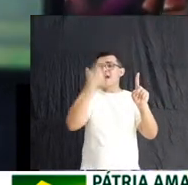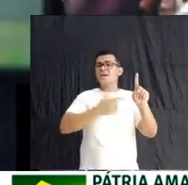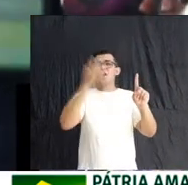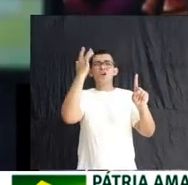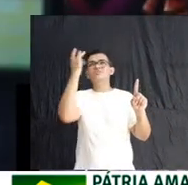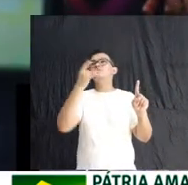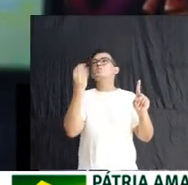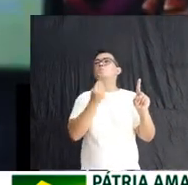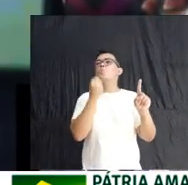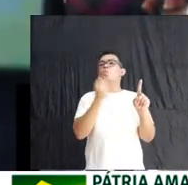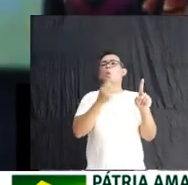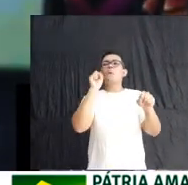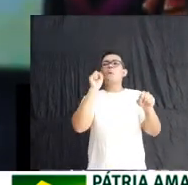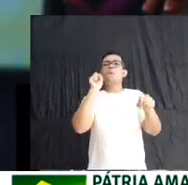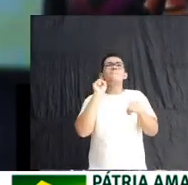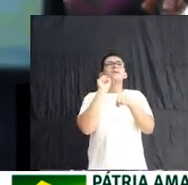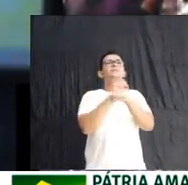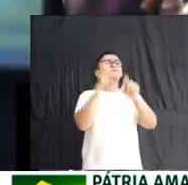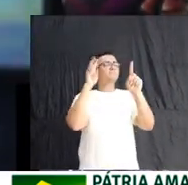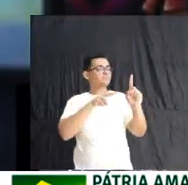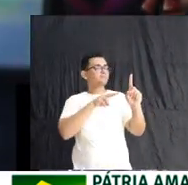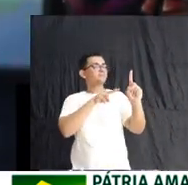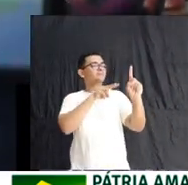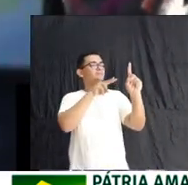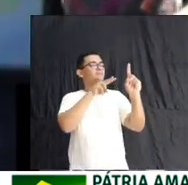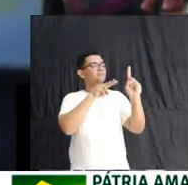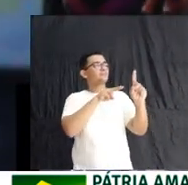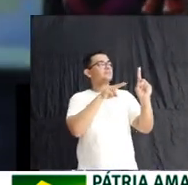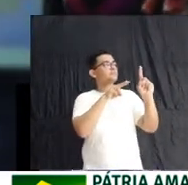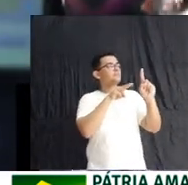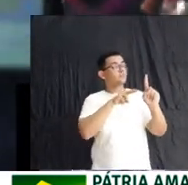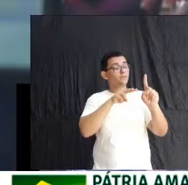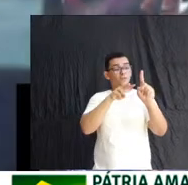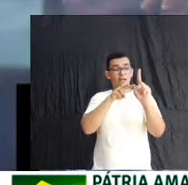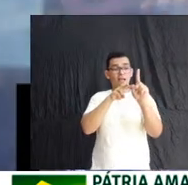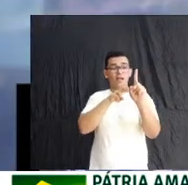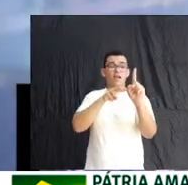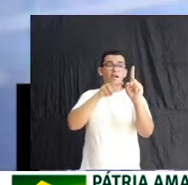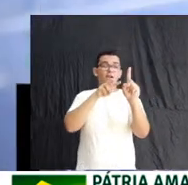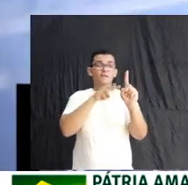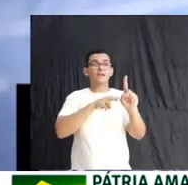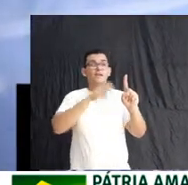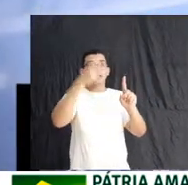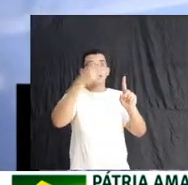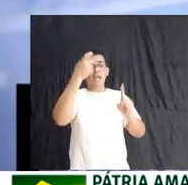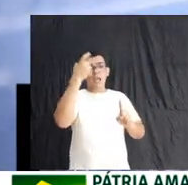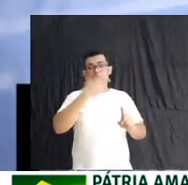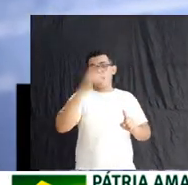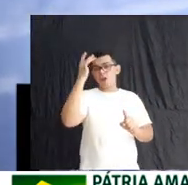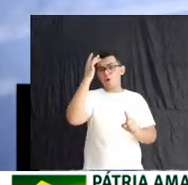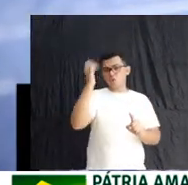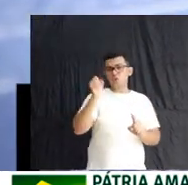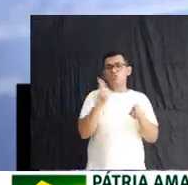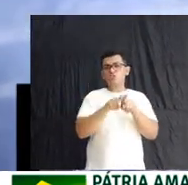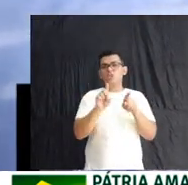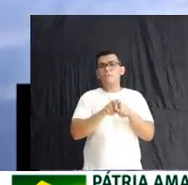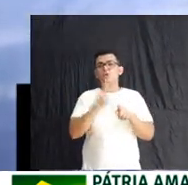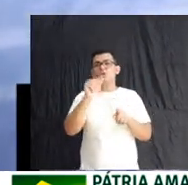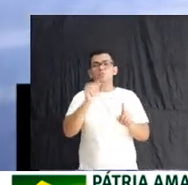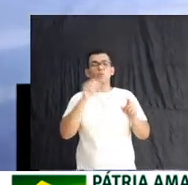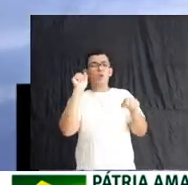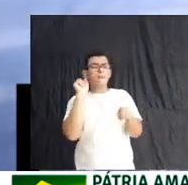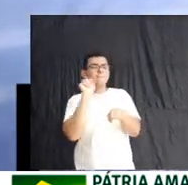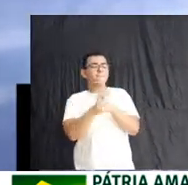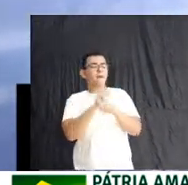Não sei parar de te olhar, não vou parar